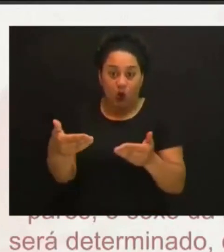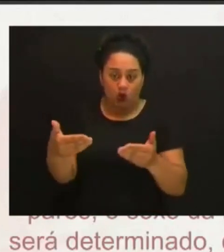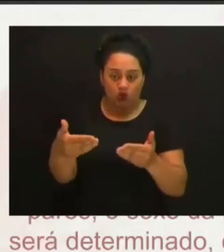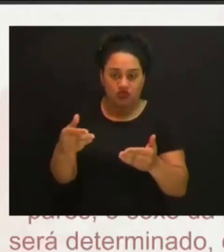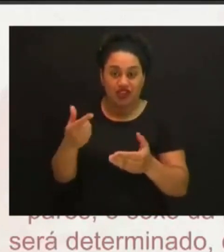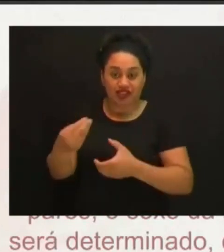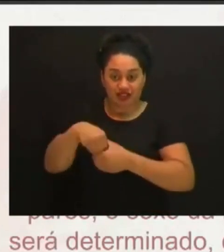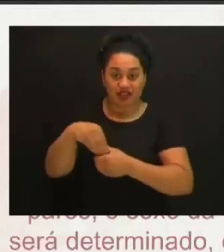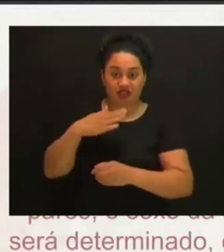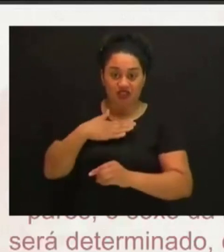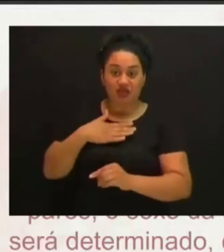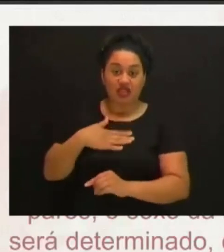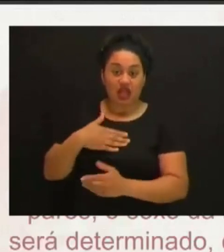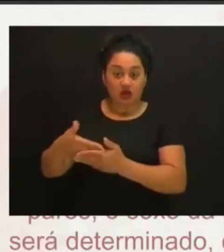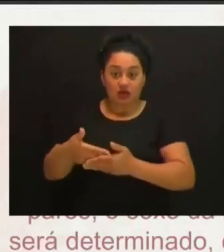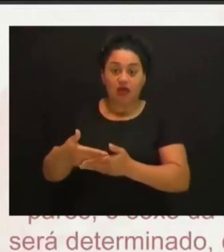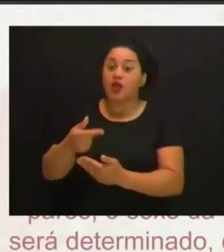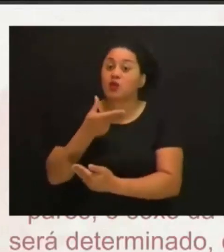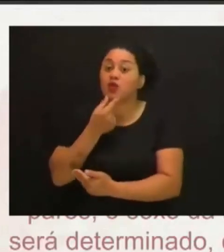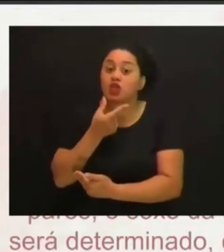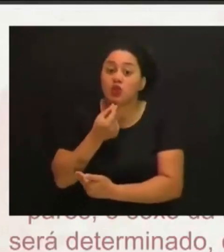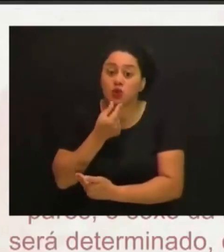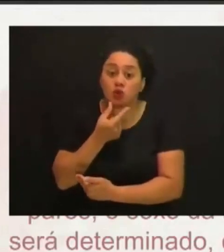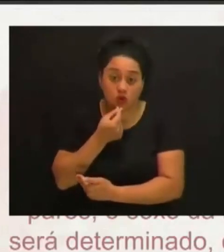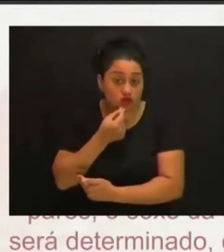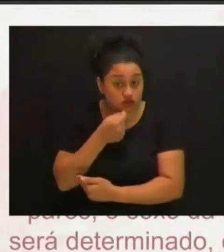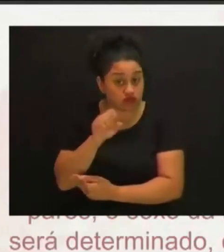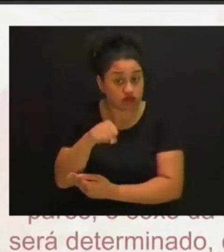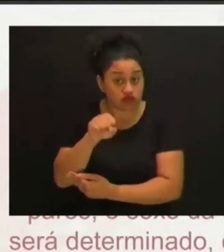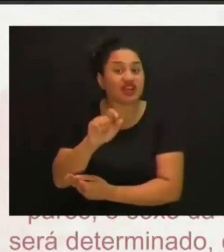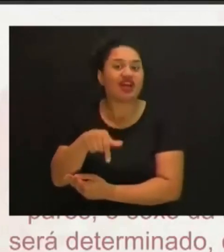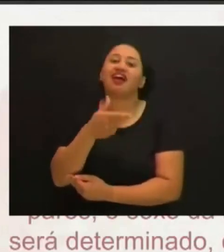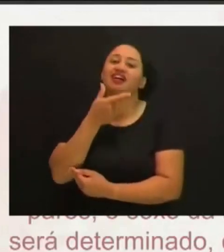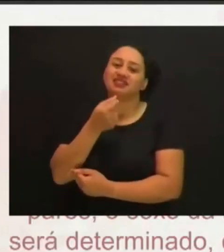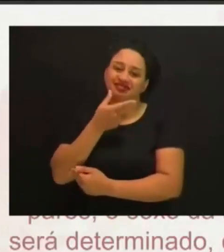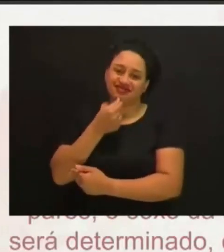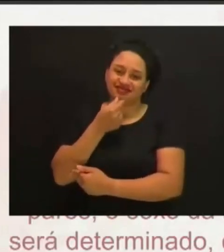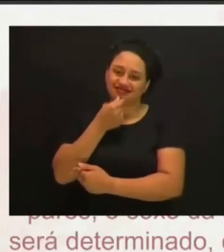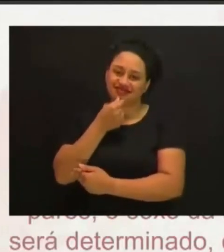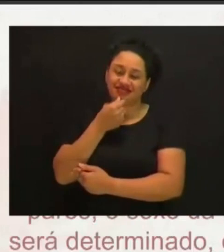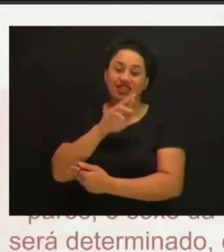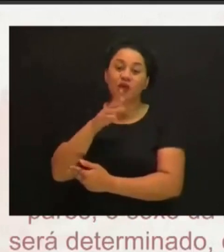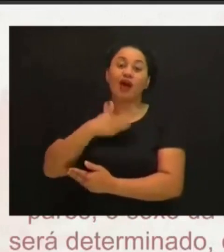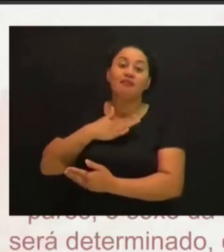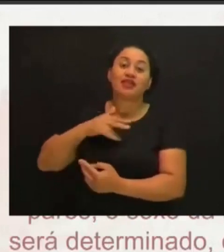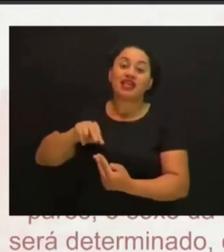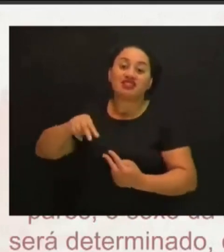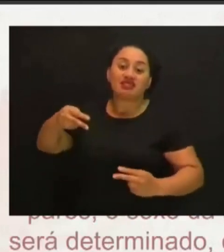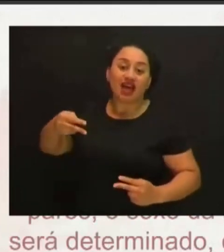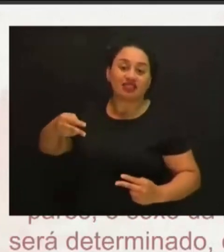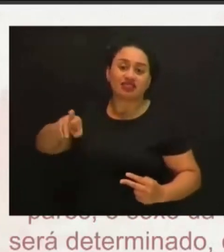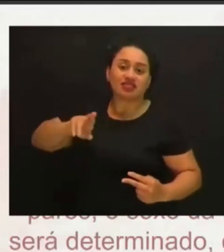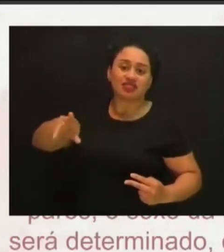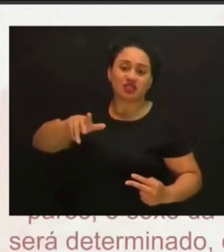um bebê, menino. Menino, vejam, é menino. Não é minha genética.